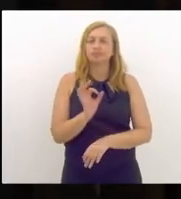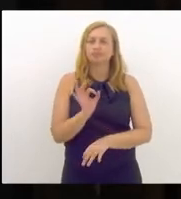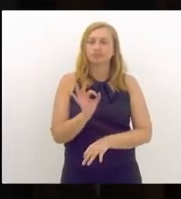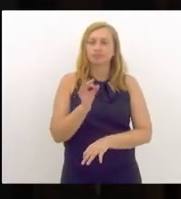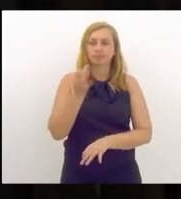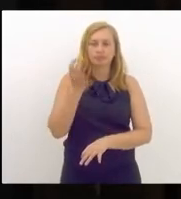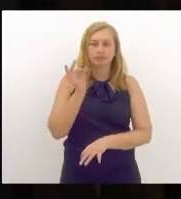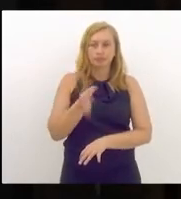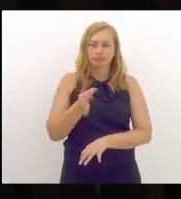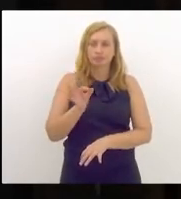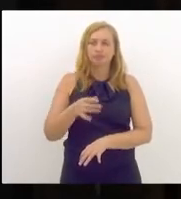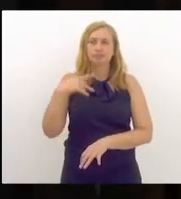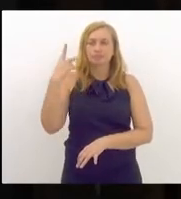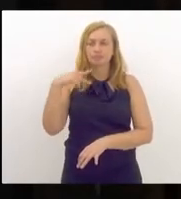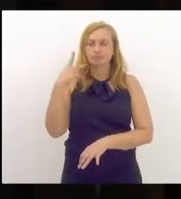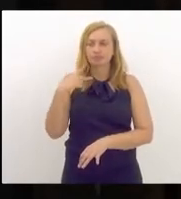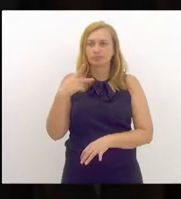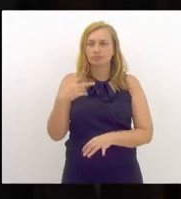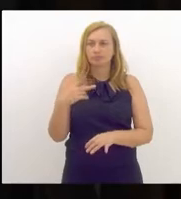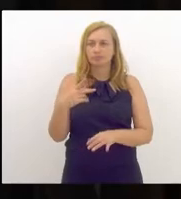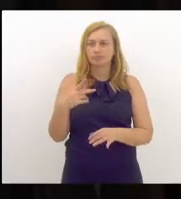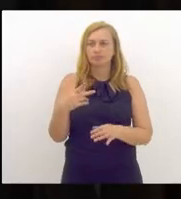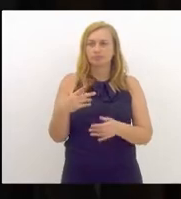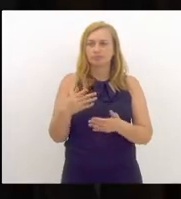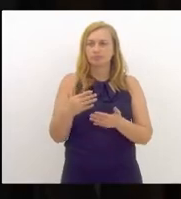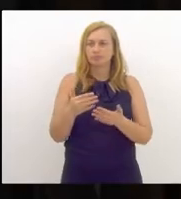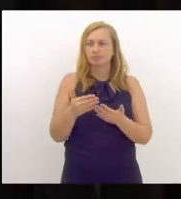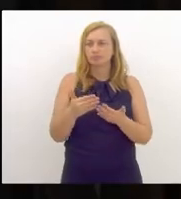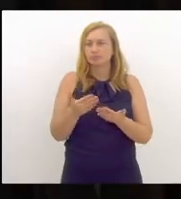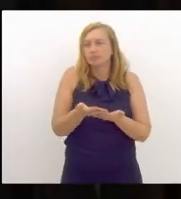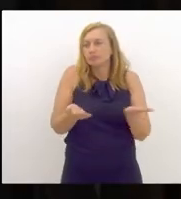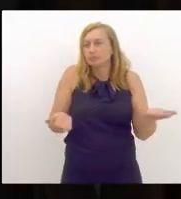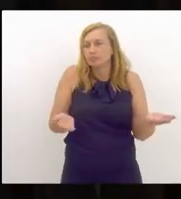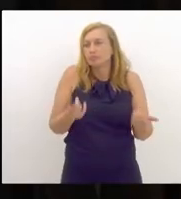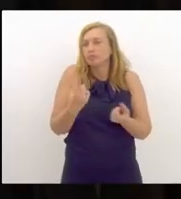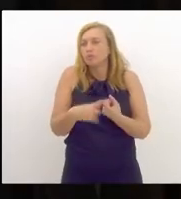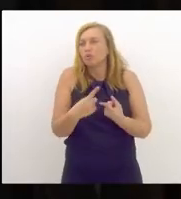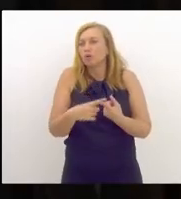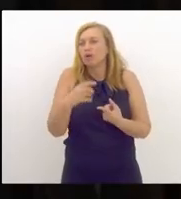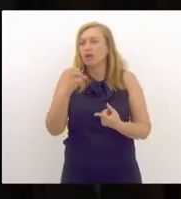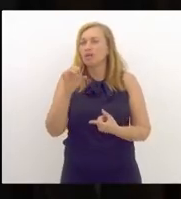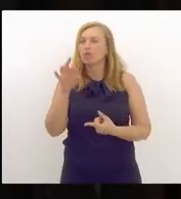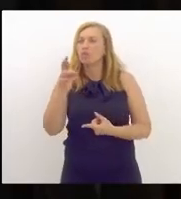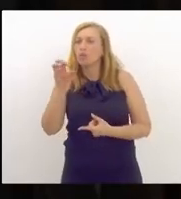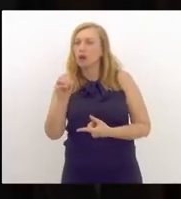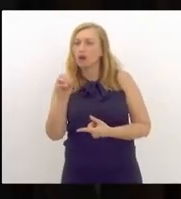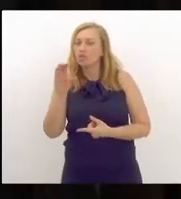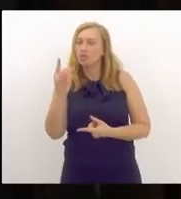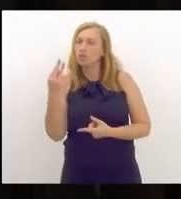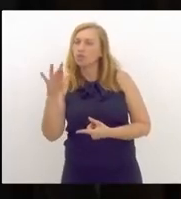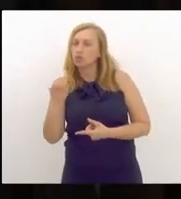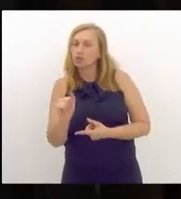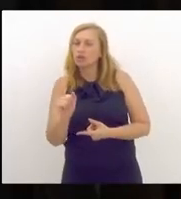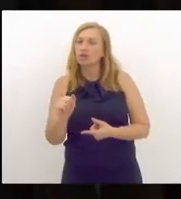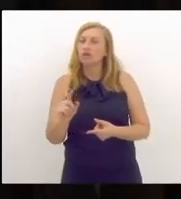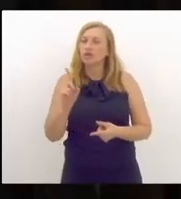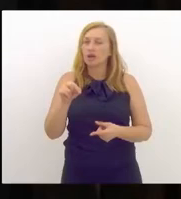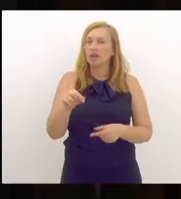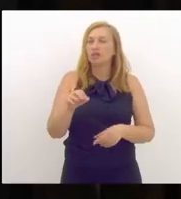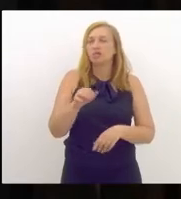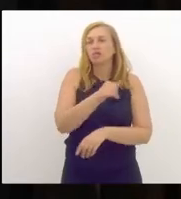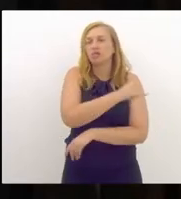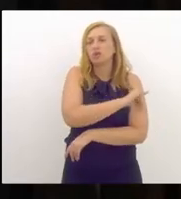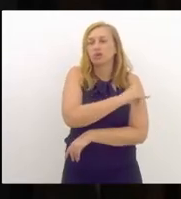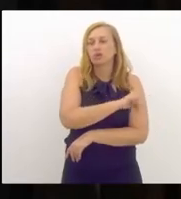é se desestruturou particularmente porque que Eduardo Cunha do Rio de Janeiro por que que Roberto Jefferson do Rio de Janeiro